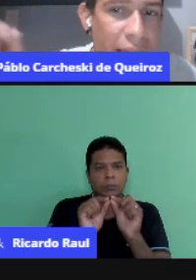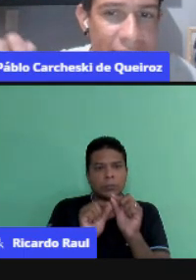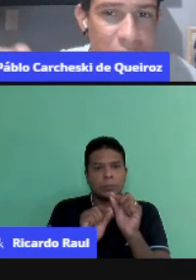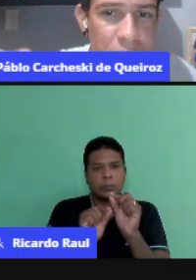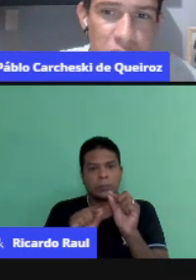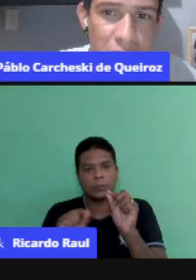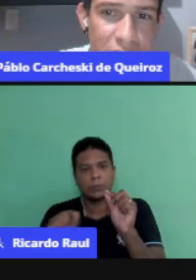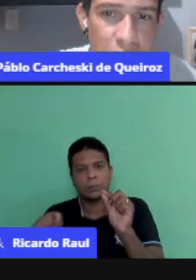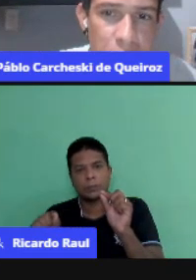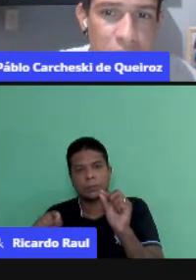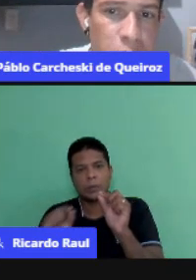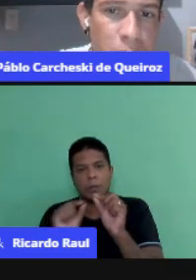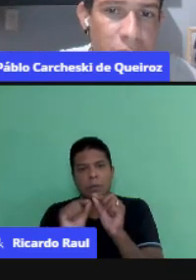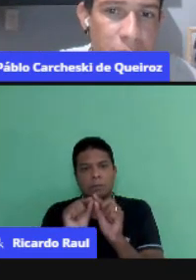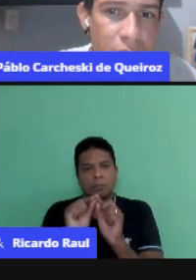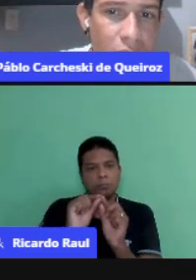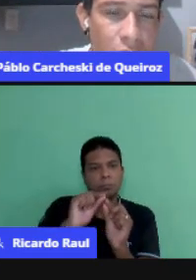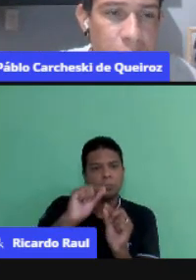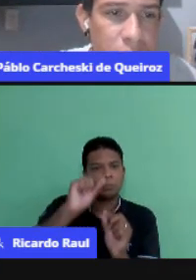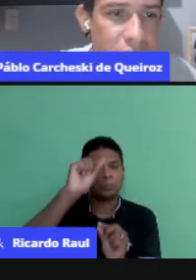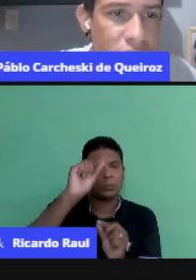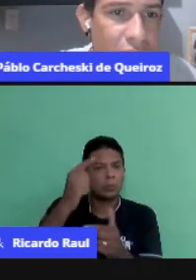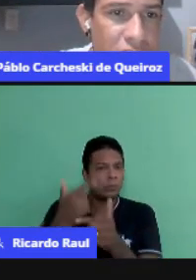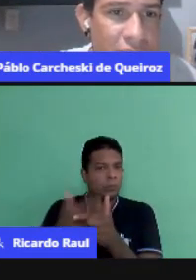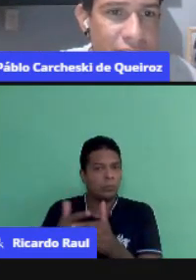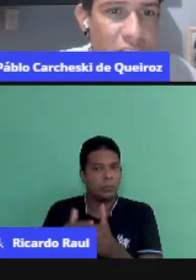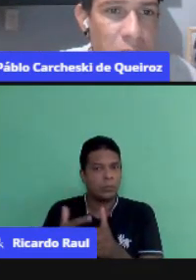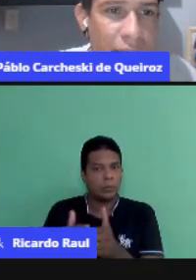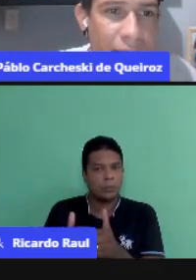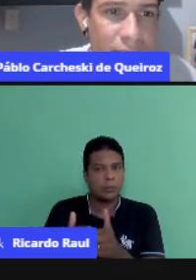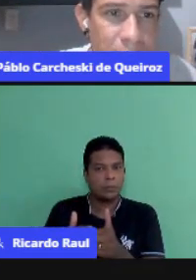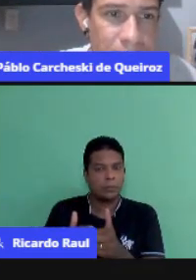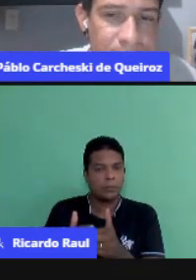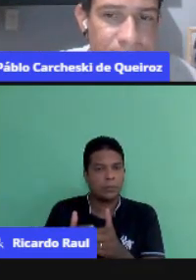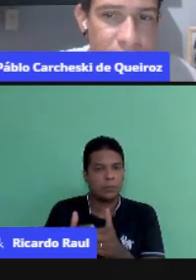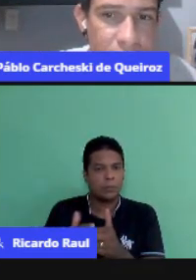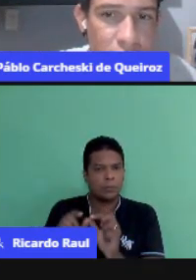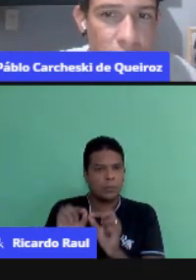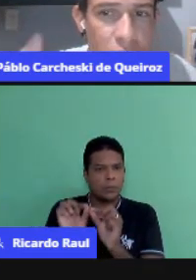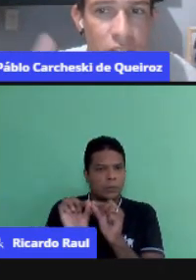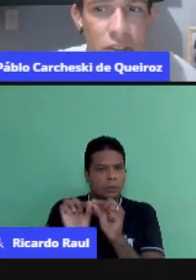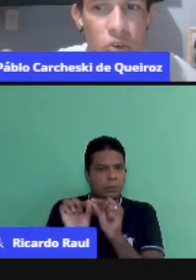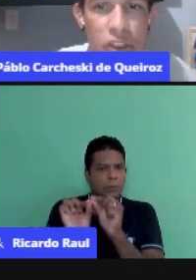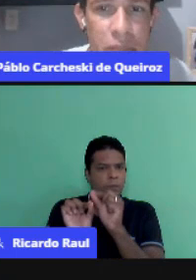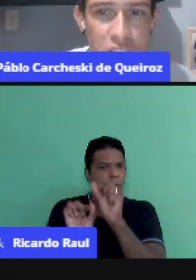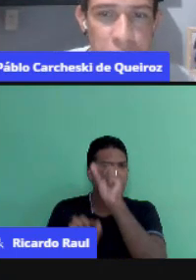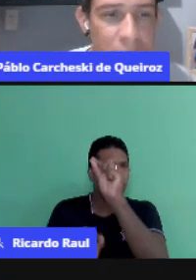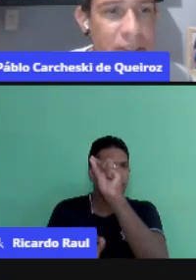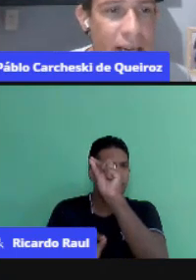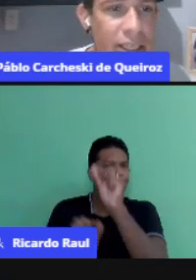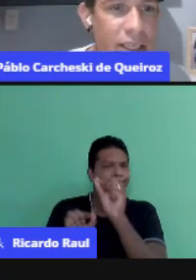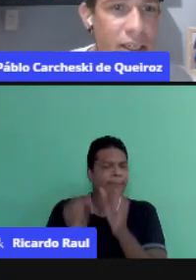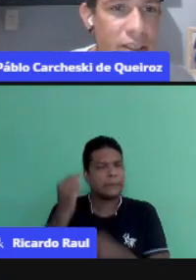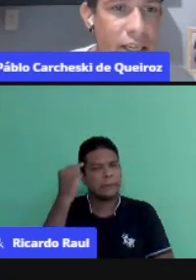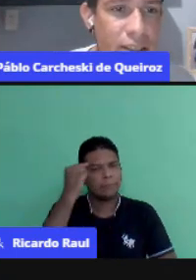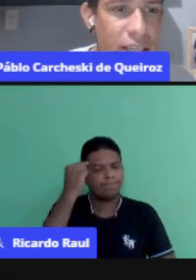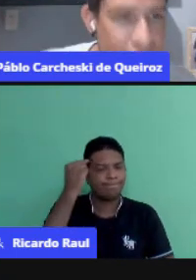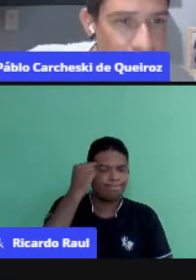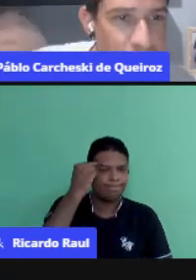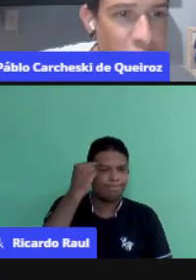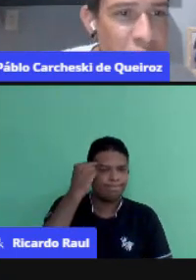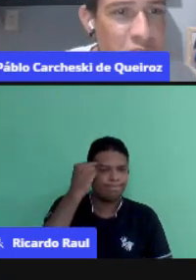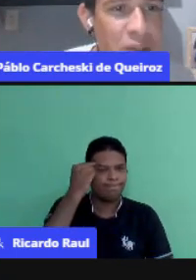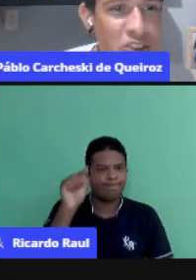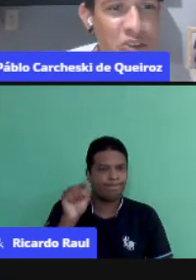que ela seria uma reta mesmo, né? Será que para esse problema a representação gráfica ela seria uma reta? Então, são coisas para a gente pensar aí, né?